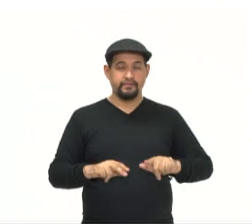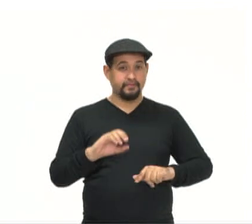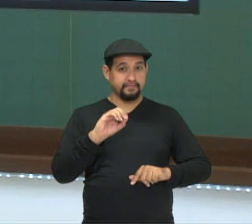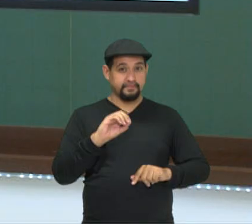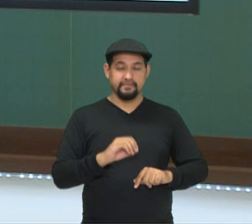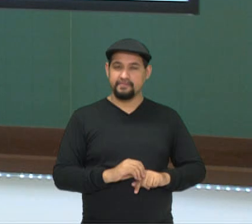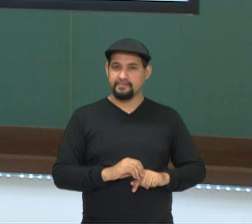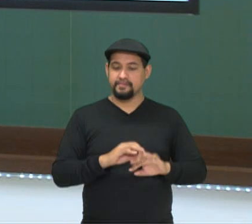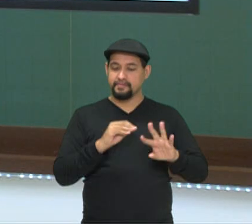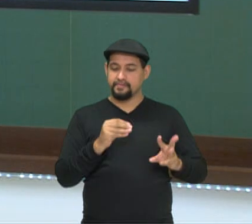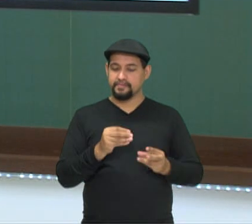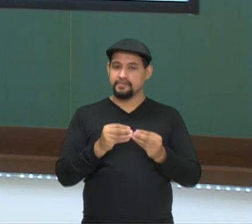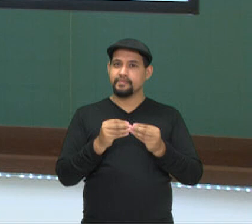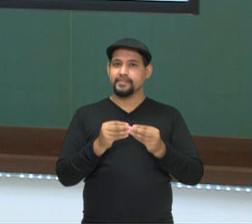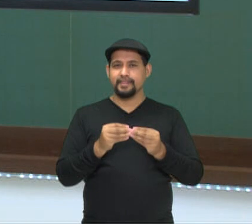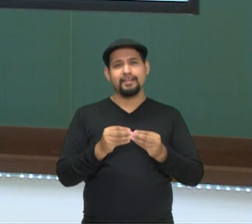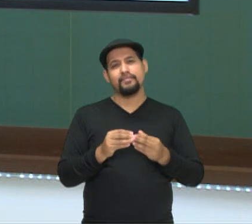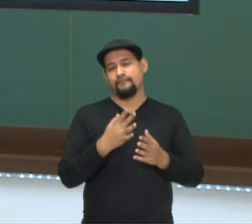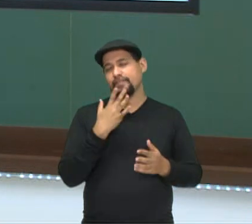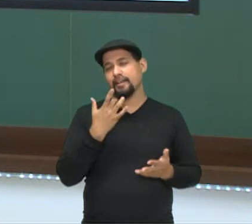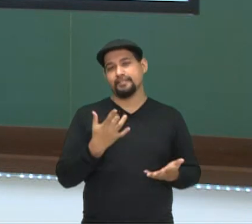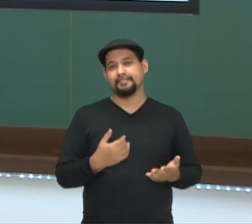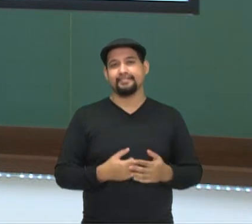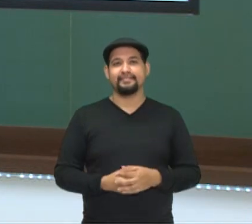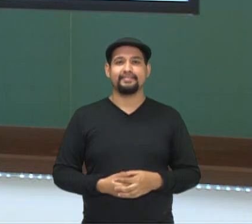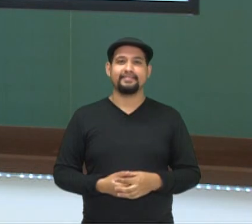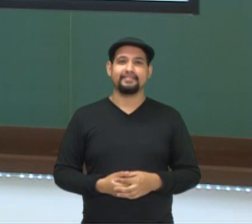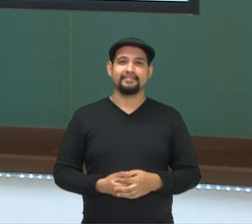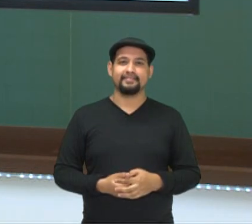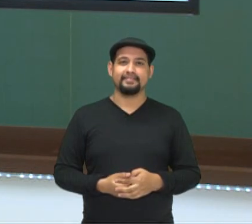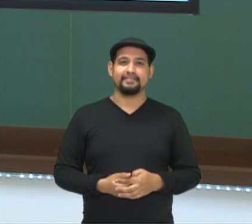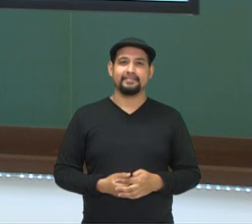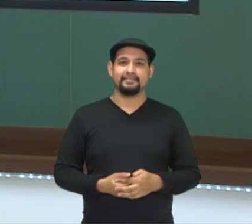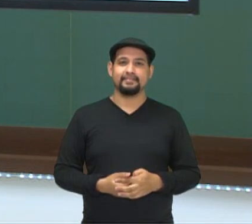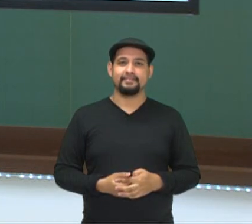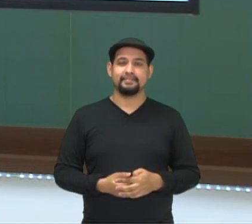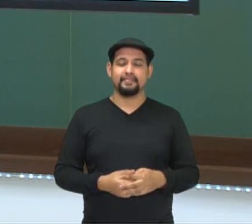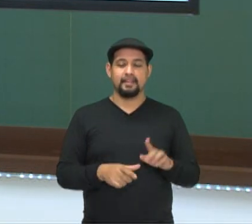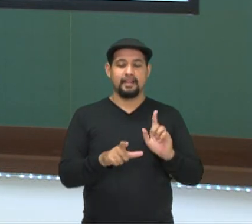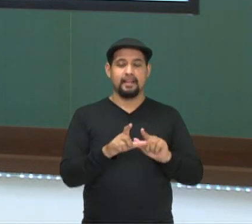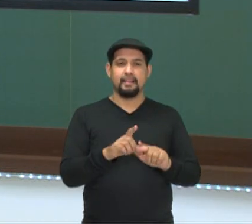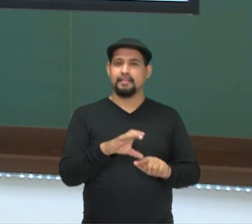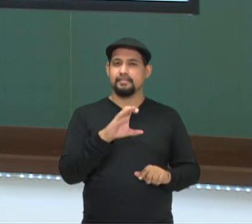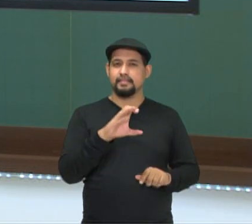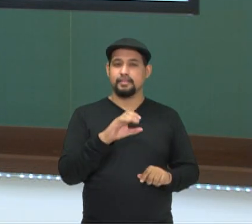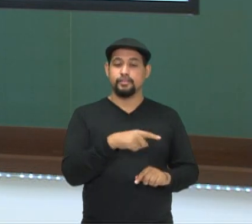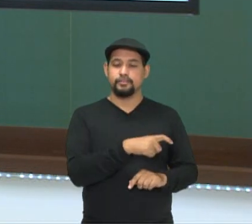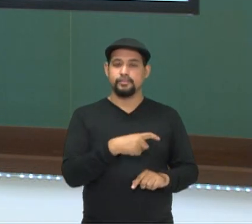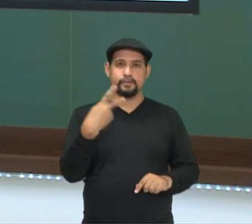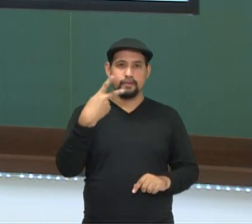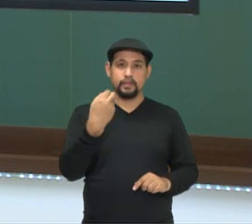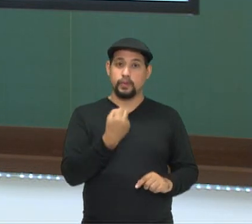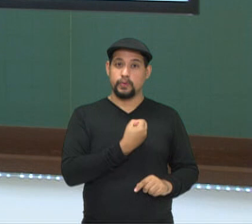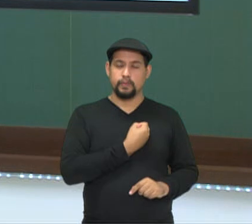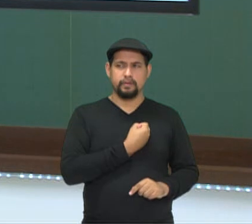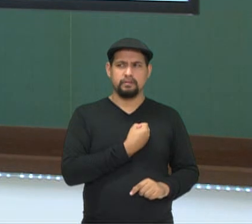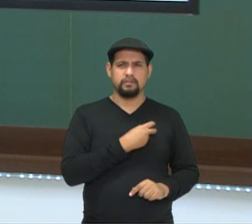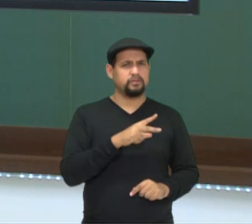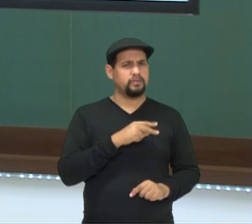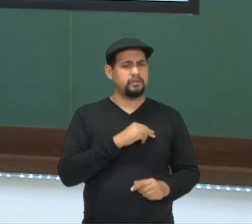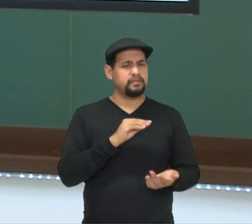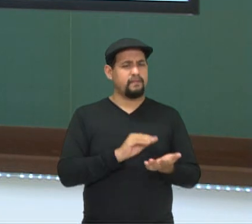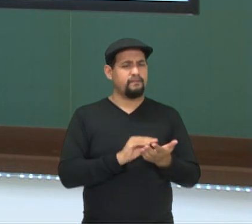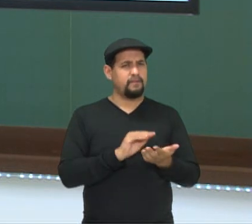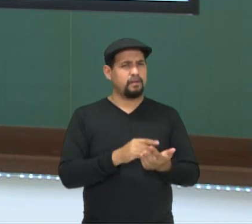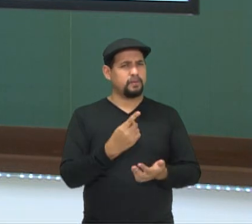zero completa simples assim OK a letra C x ao quadrado de um número Opa tá